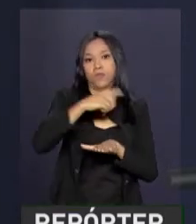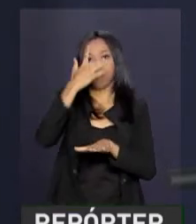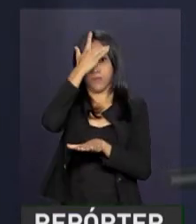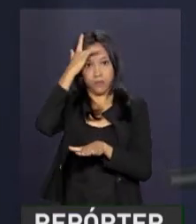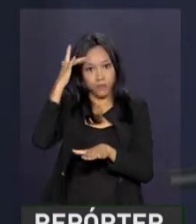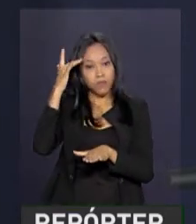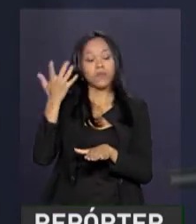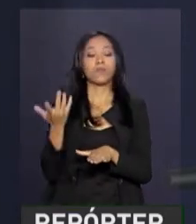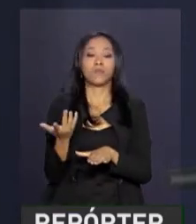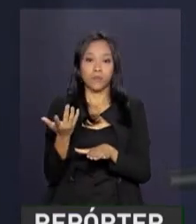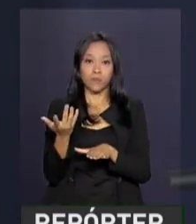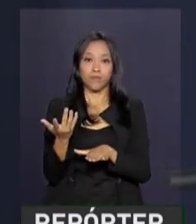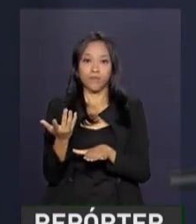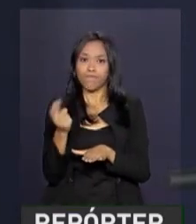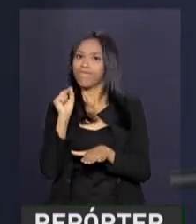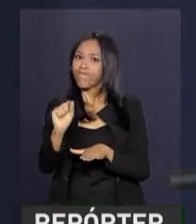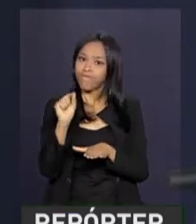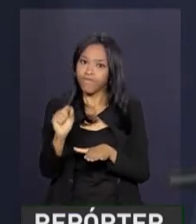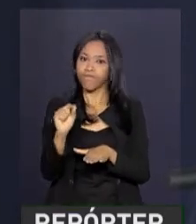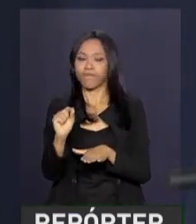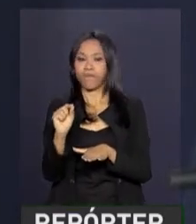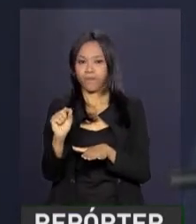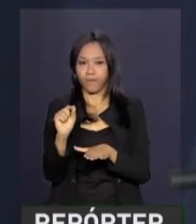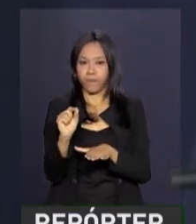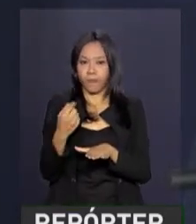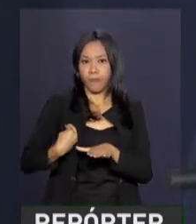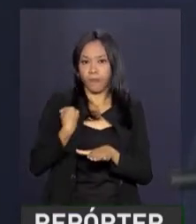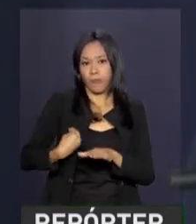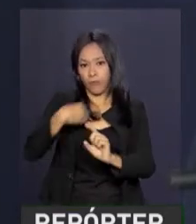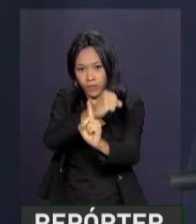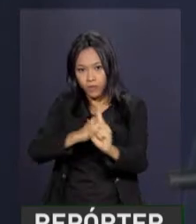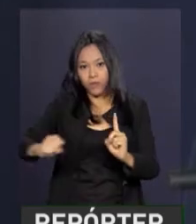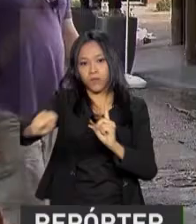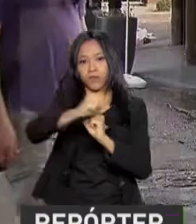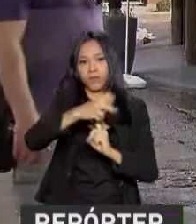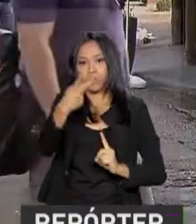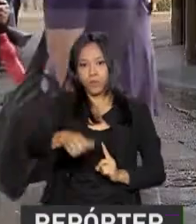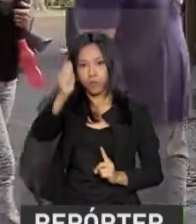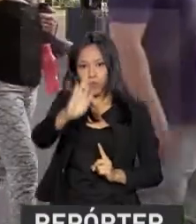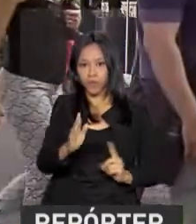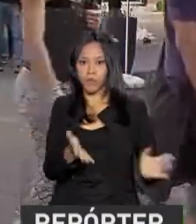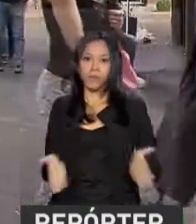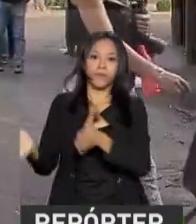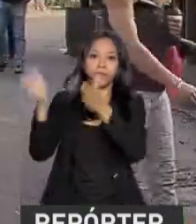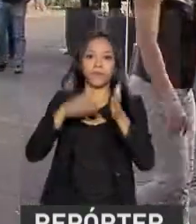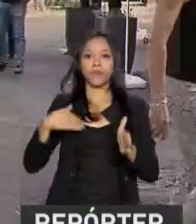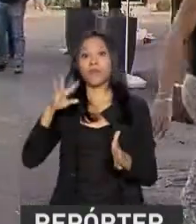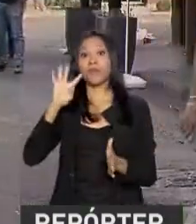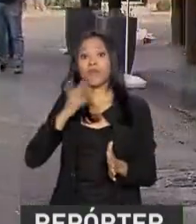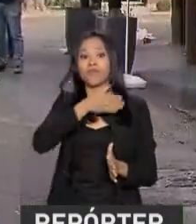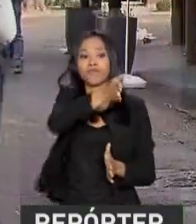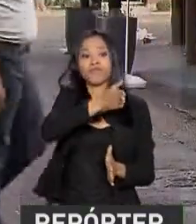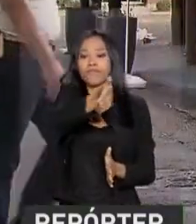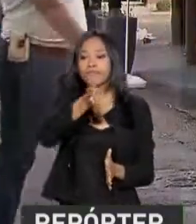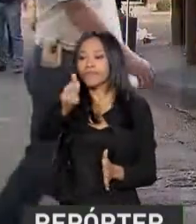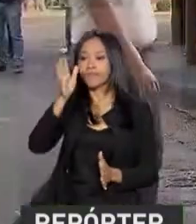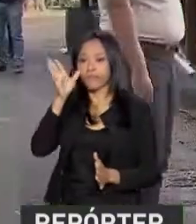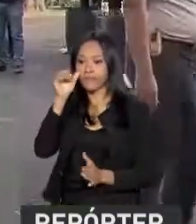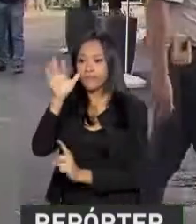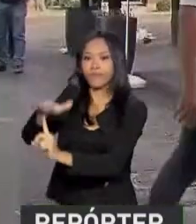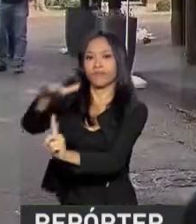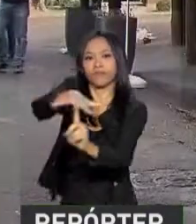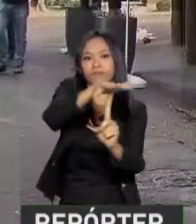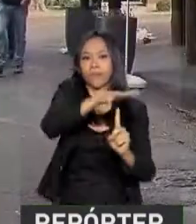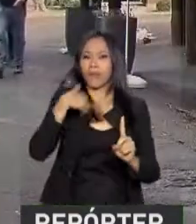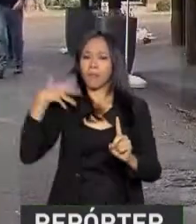na a vida social é brasileira quem passar pela esposa e bull vai poder participar das palestras